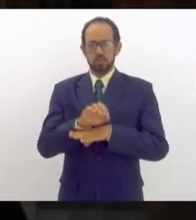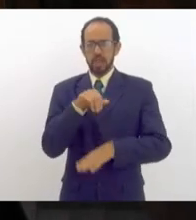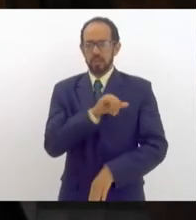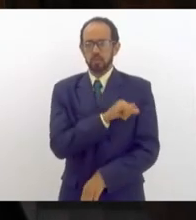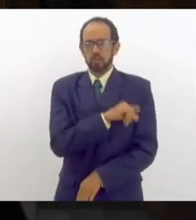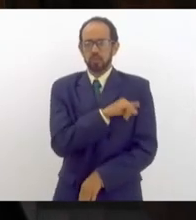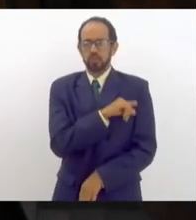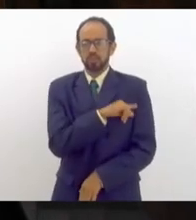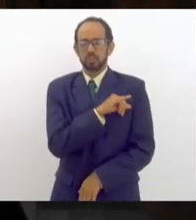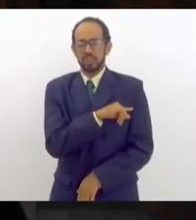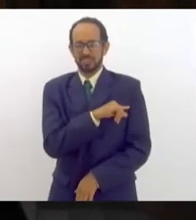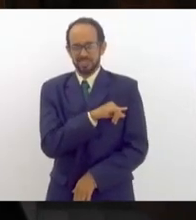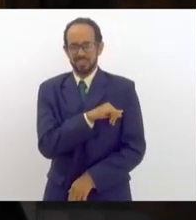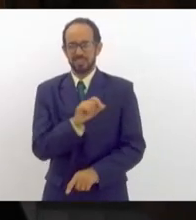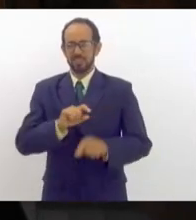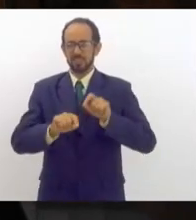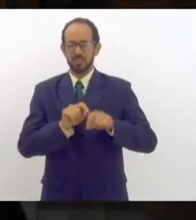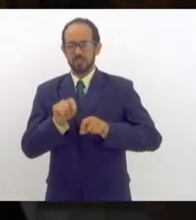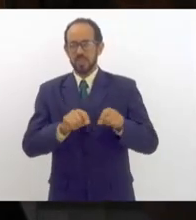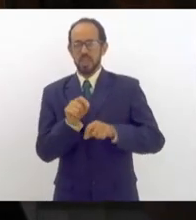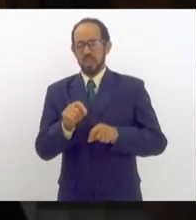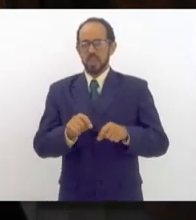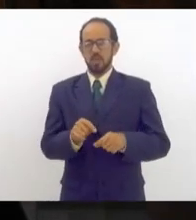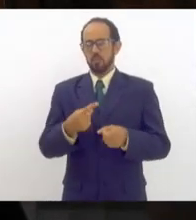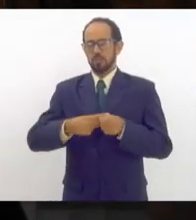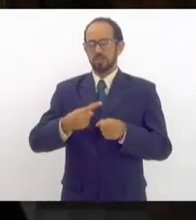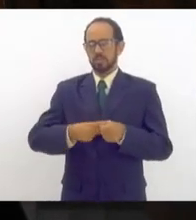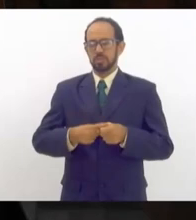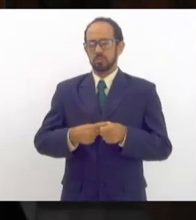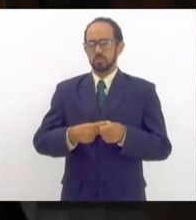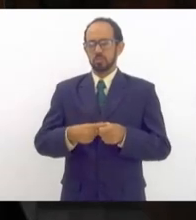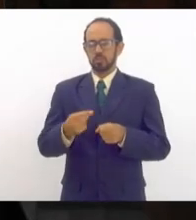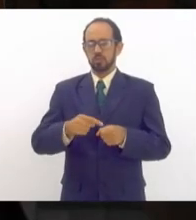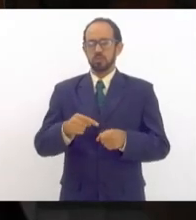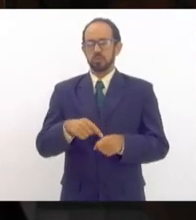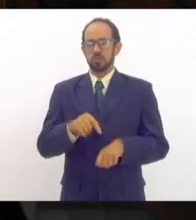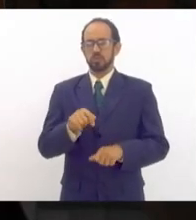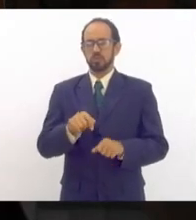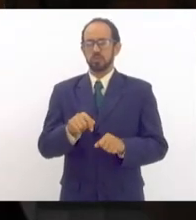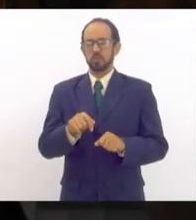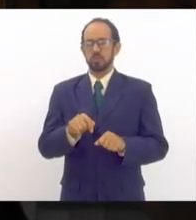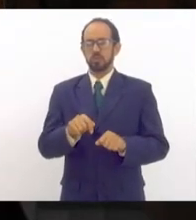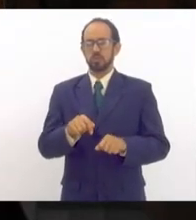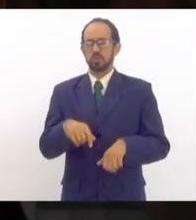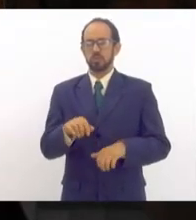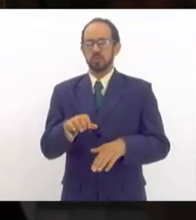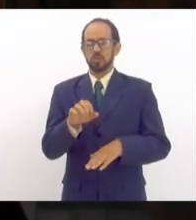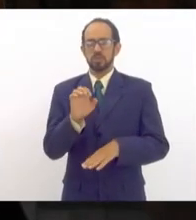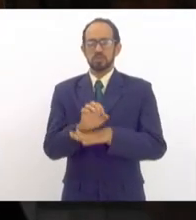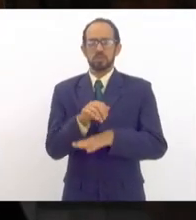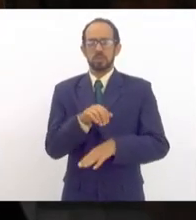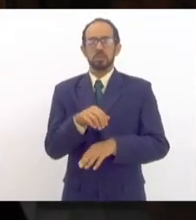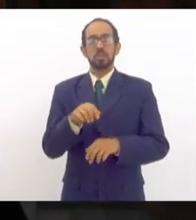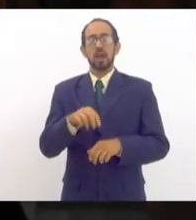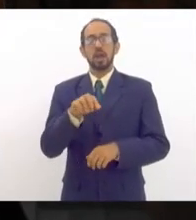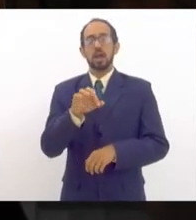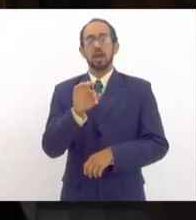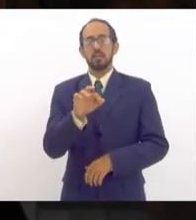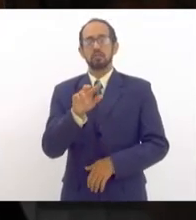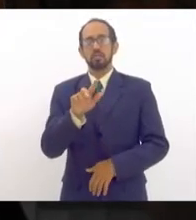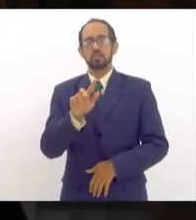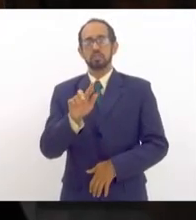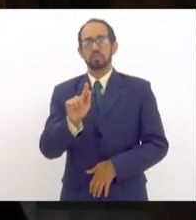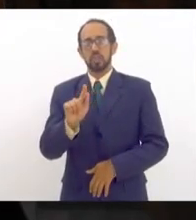inverdade o município de Niterói um recente estudo publicado pela Fundação Getúlio Vargas foi